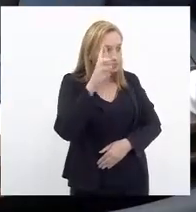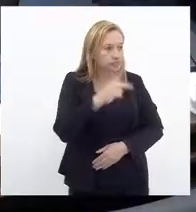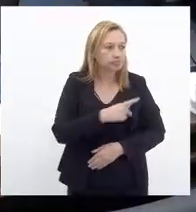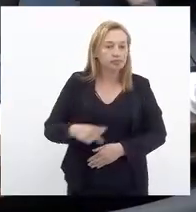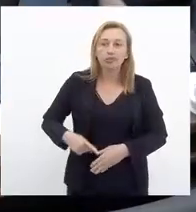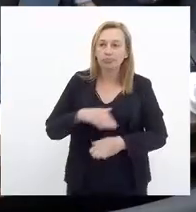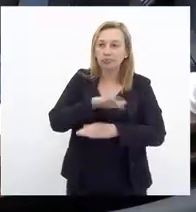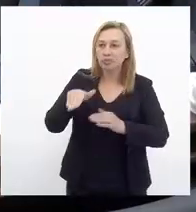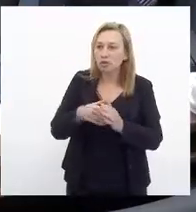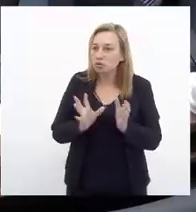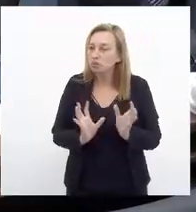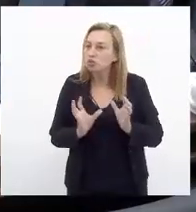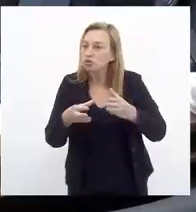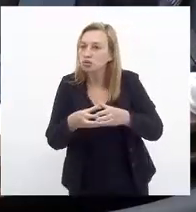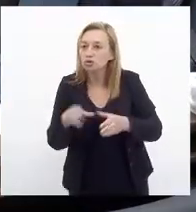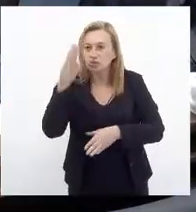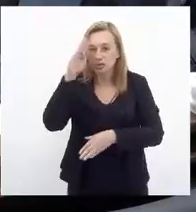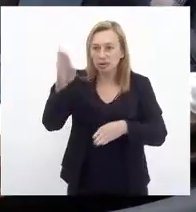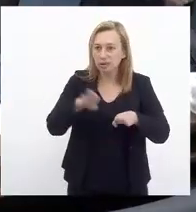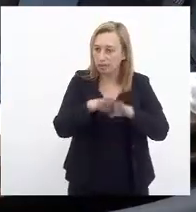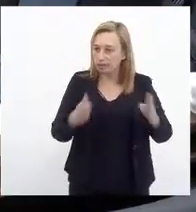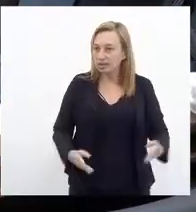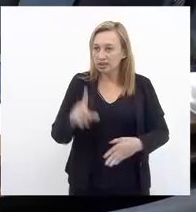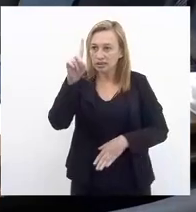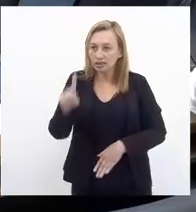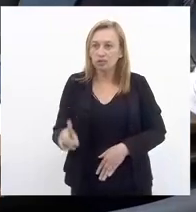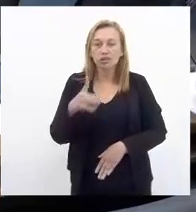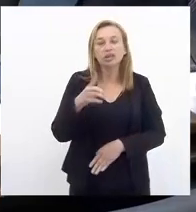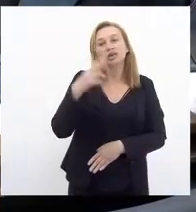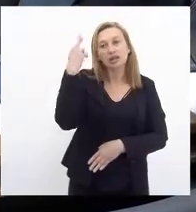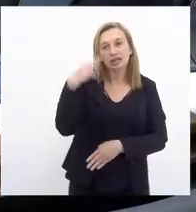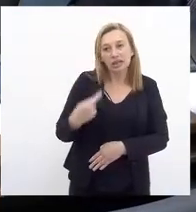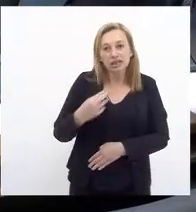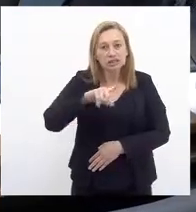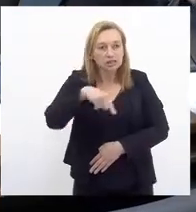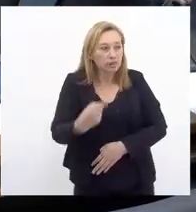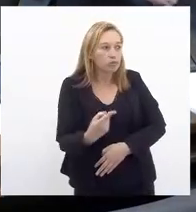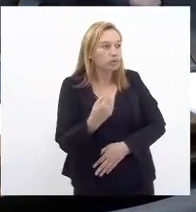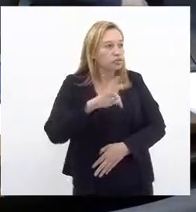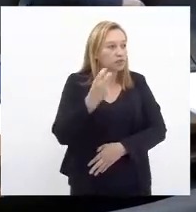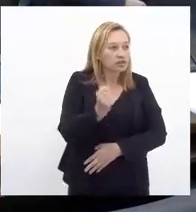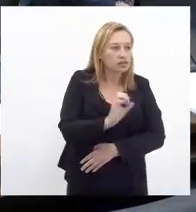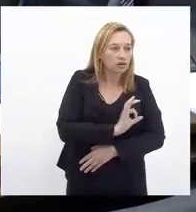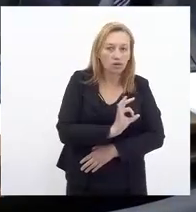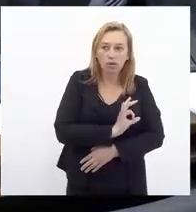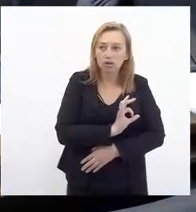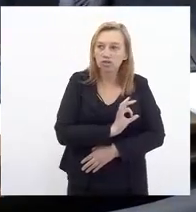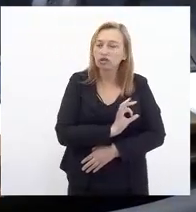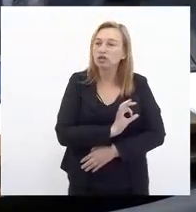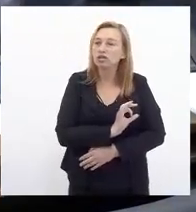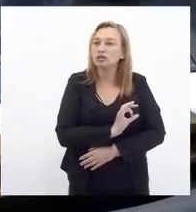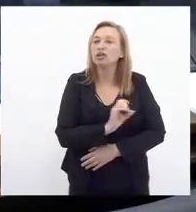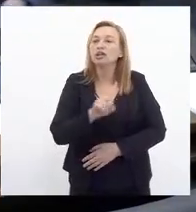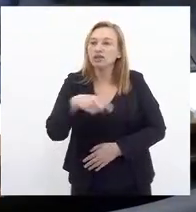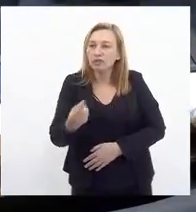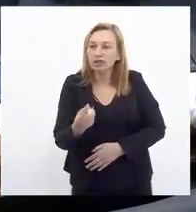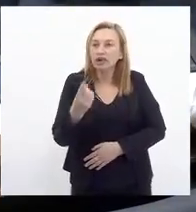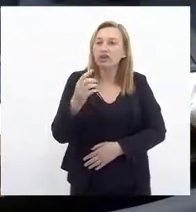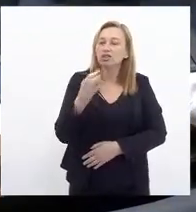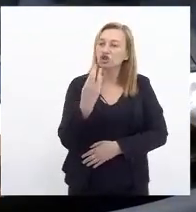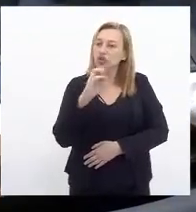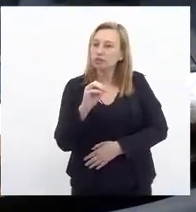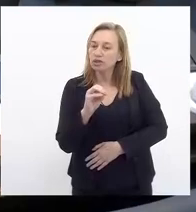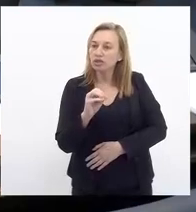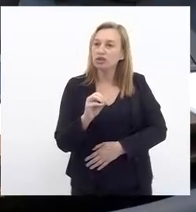todo o conjunto dos parlamentares especial da mesa diretora deputada Renata segundo a deputada Marta a deputado Chico Machado